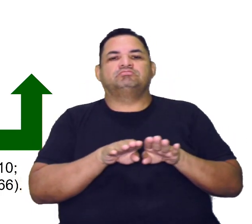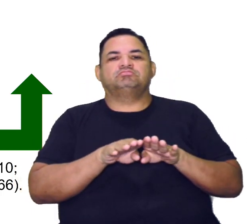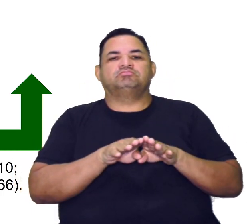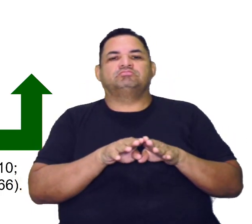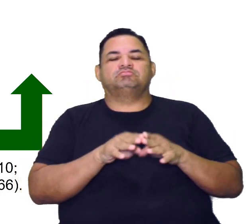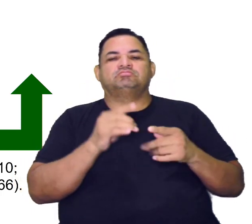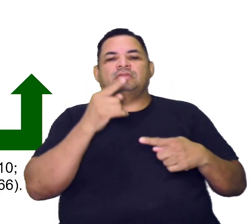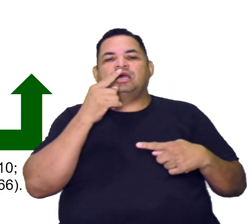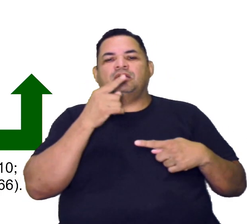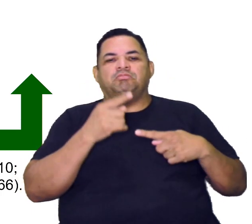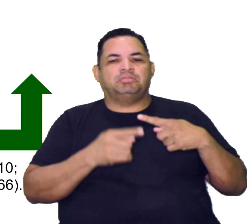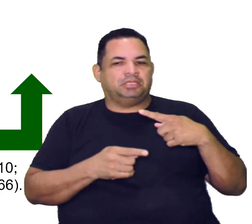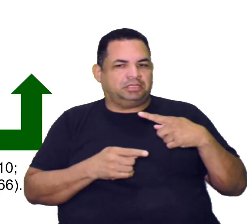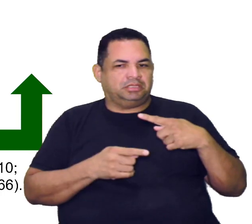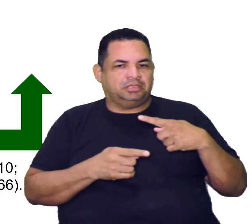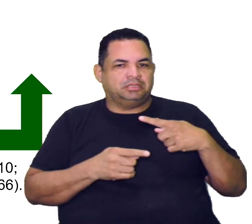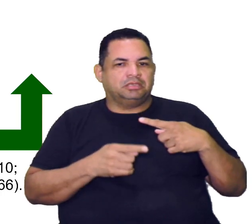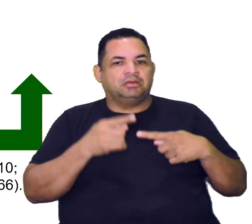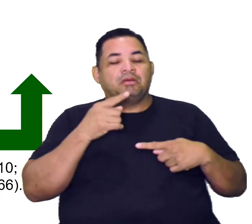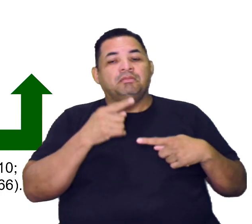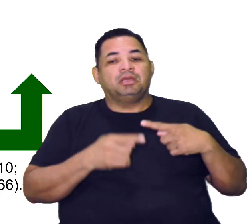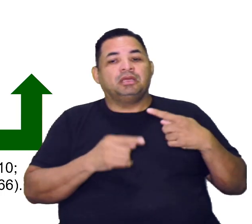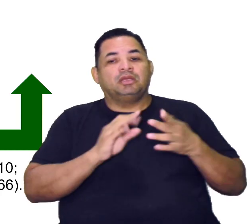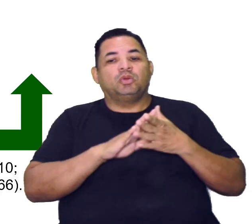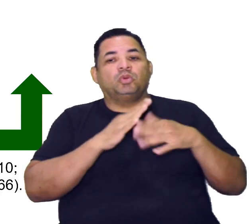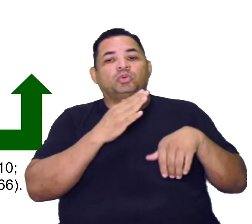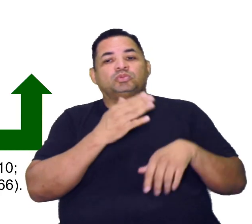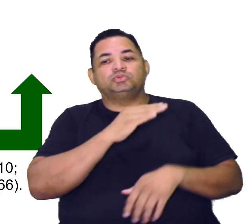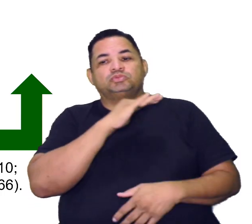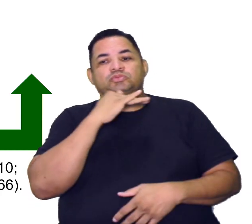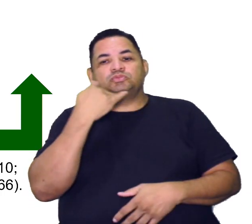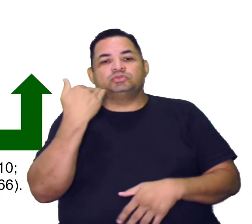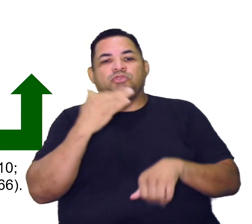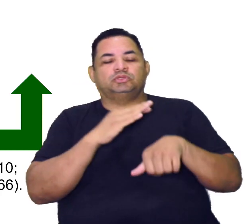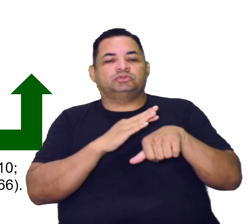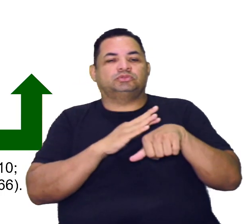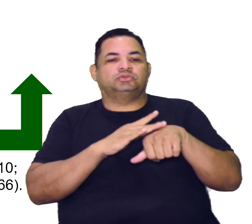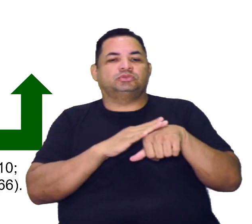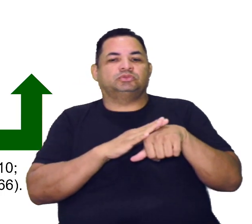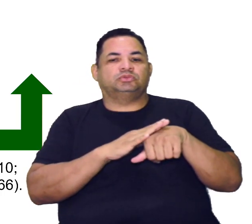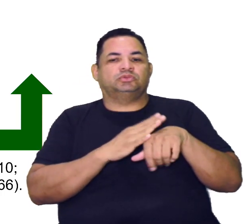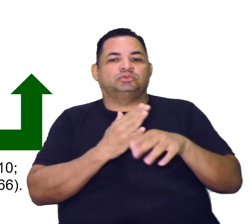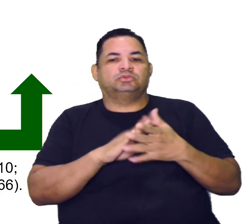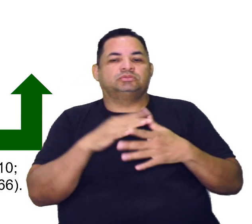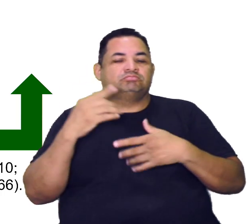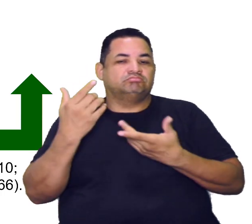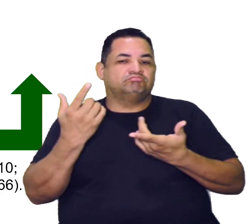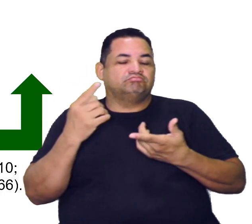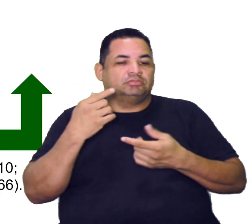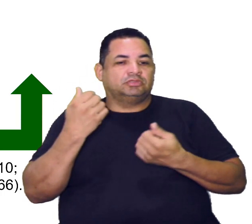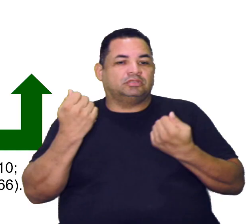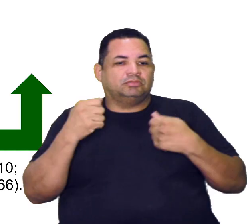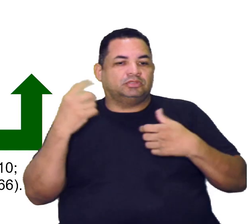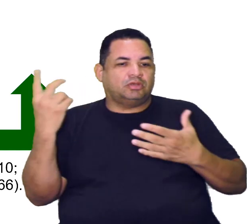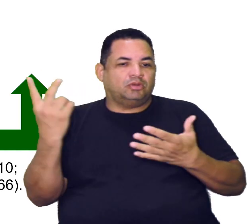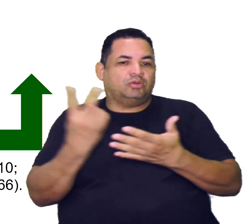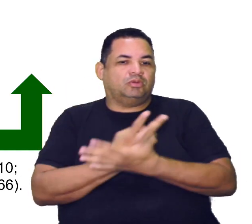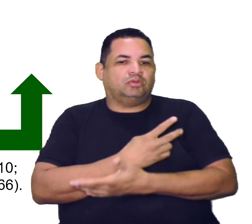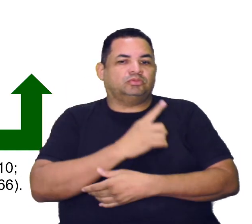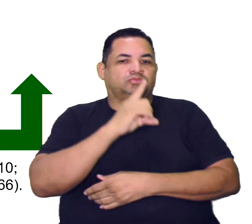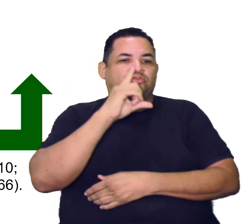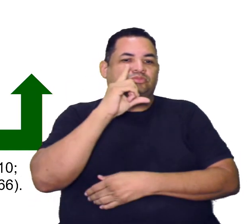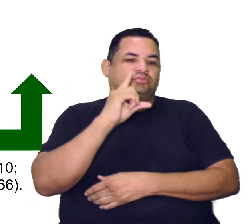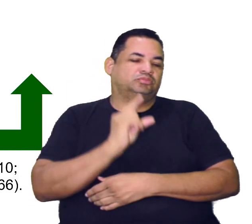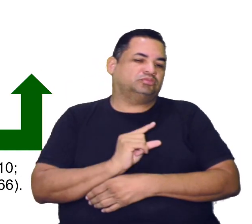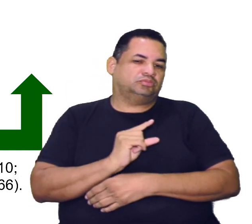de mortalidade e o aumento aí dessas doenças crônicas, né? As consequências. Então, a gente tem aí a diminuição